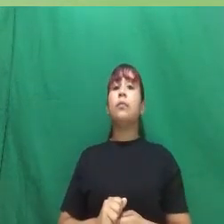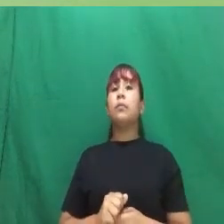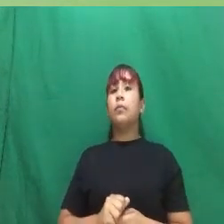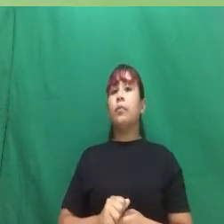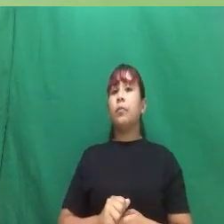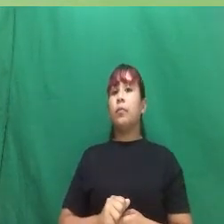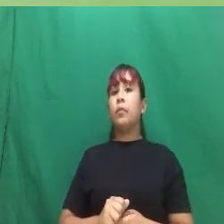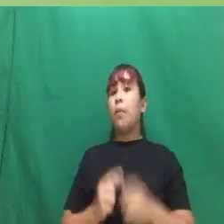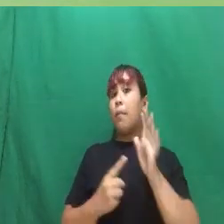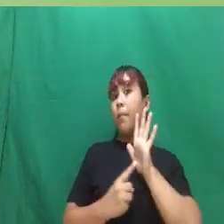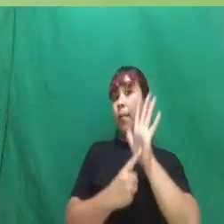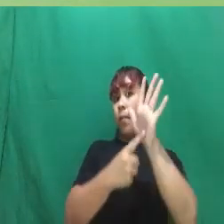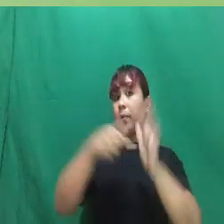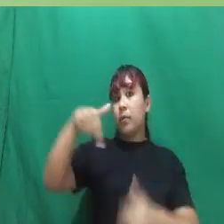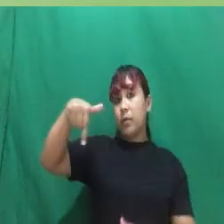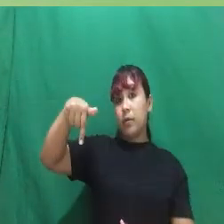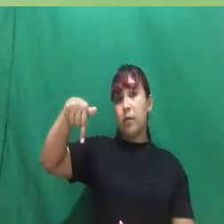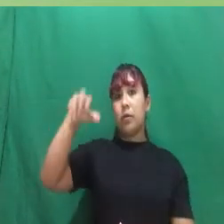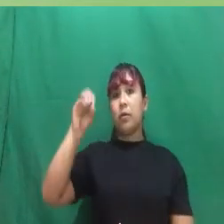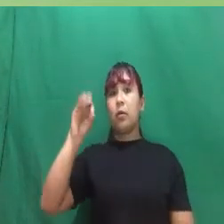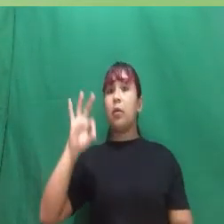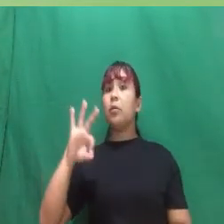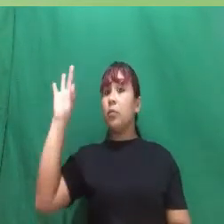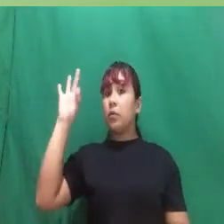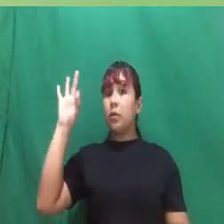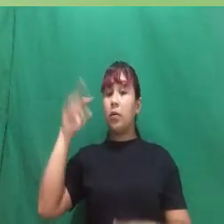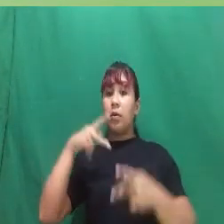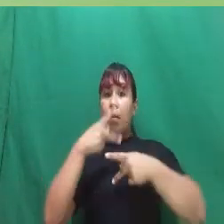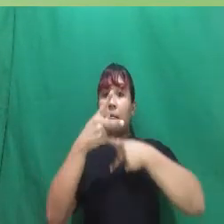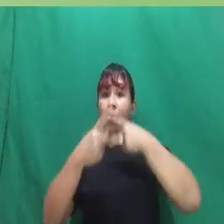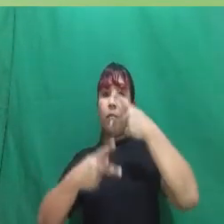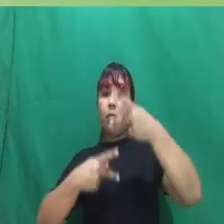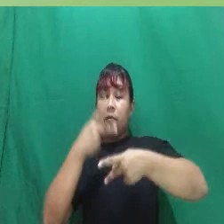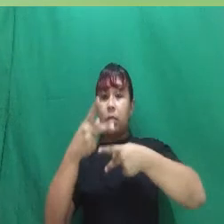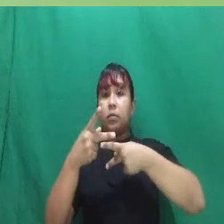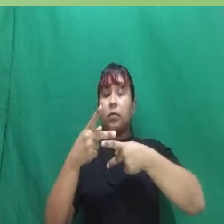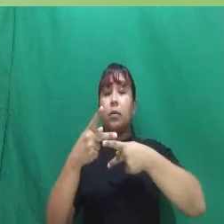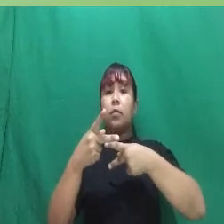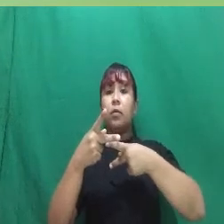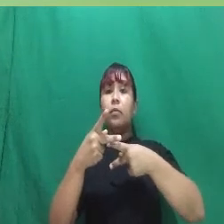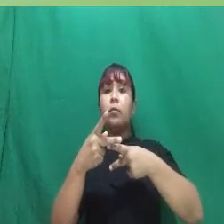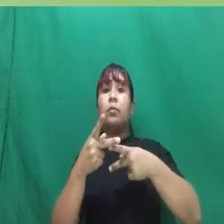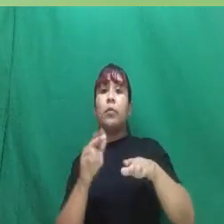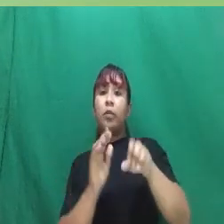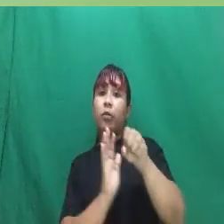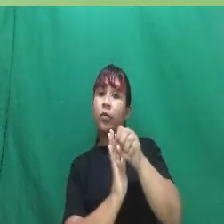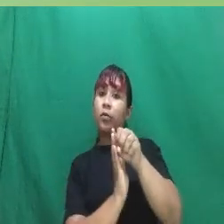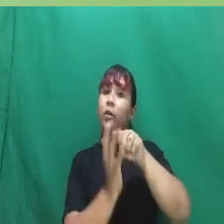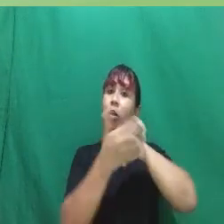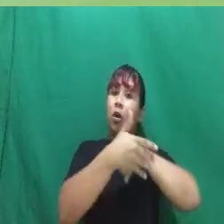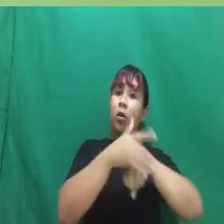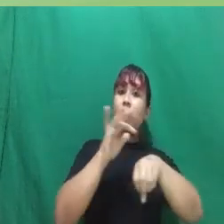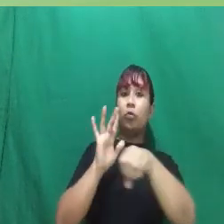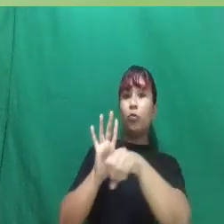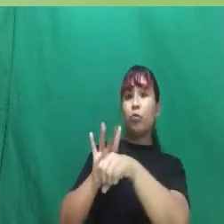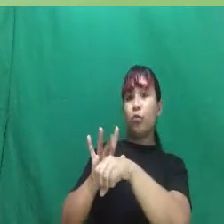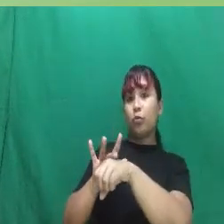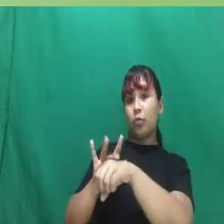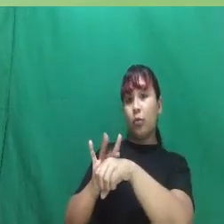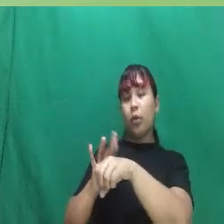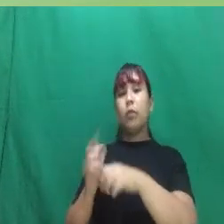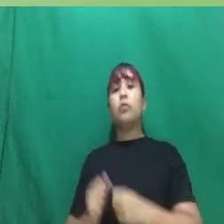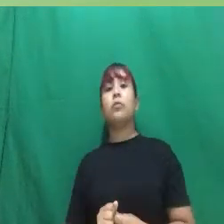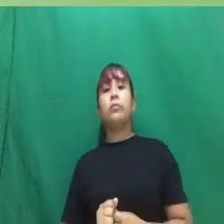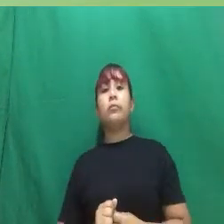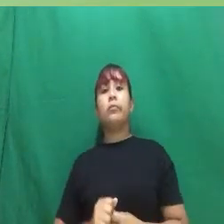subemprego, no emprego informal, sofrendo, passando dificuldades, porque quando entendemos, nós olhamos a crise sanitária, nós